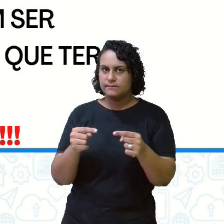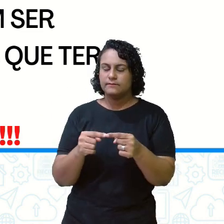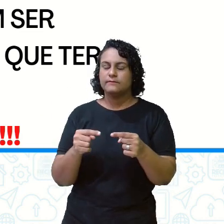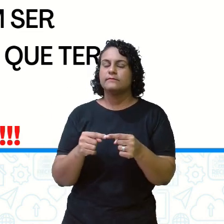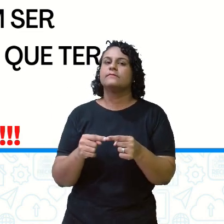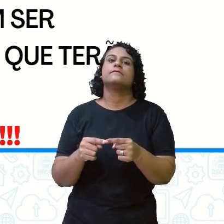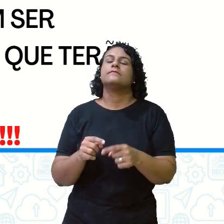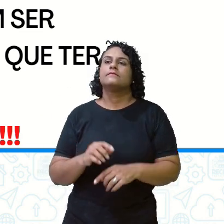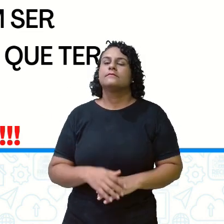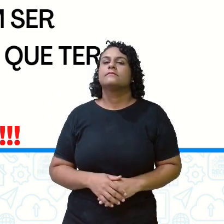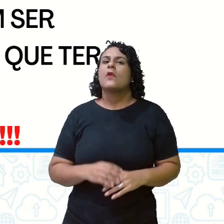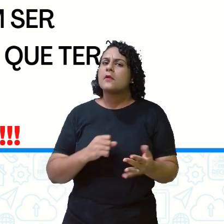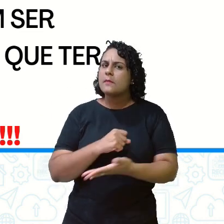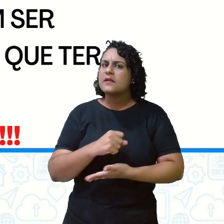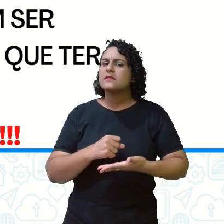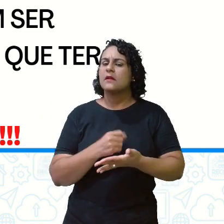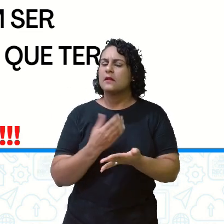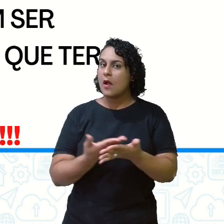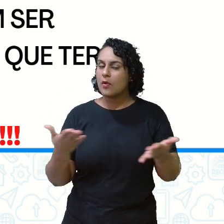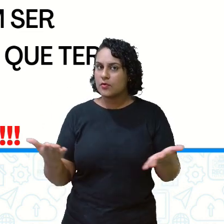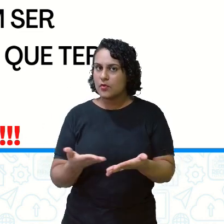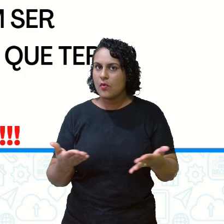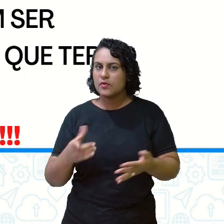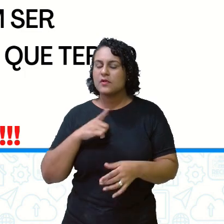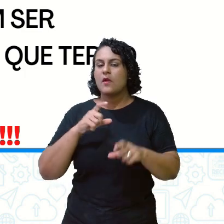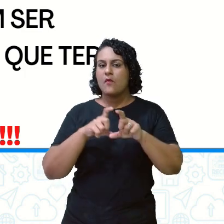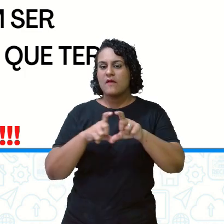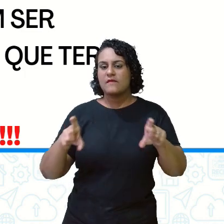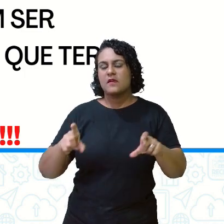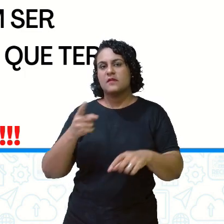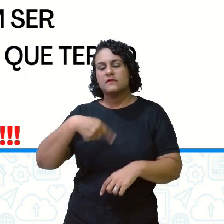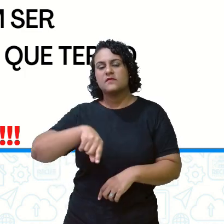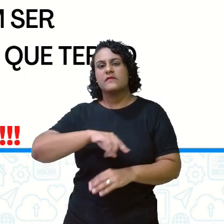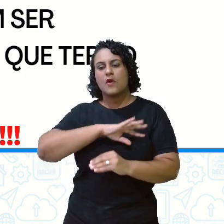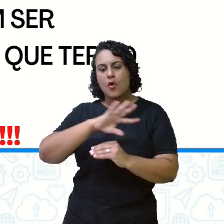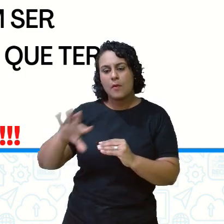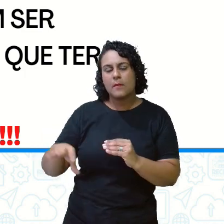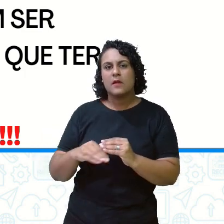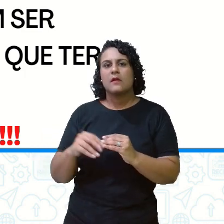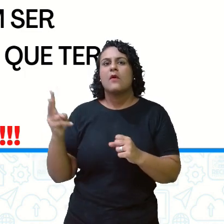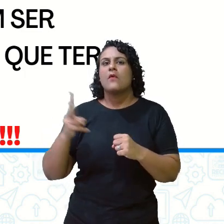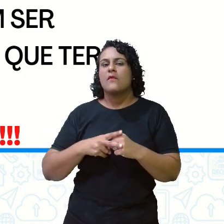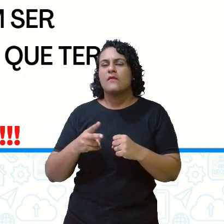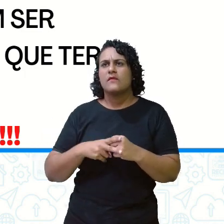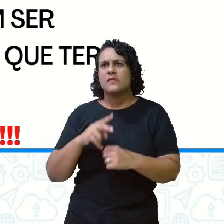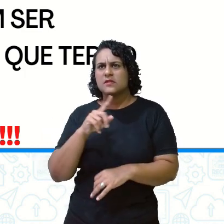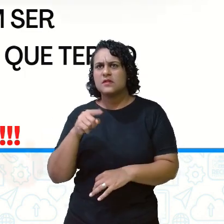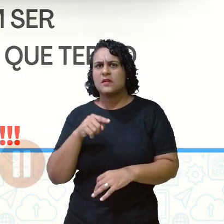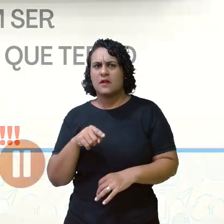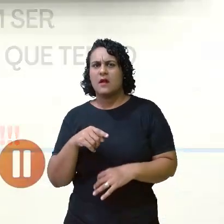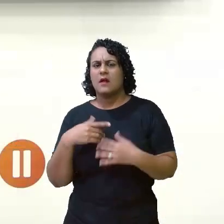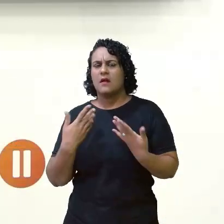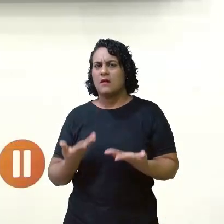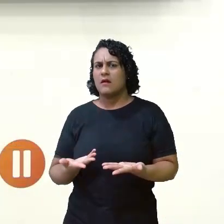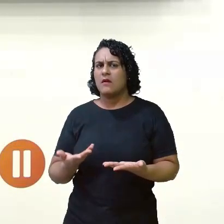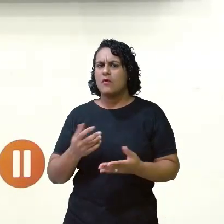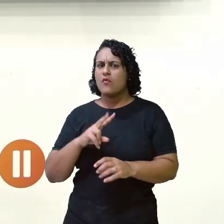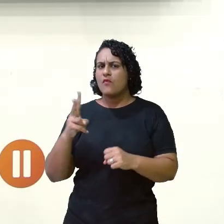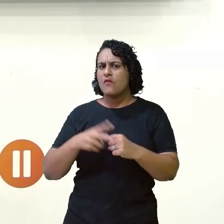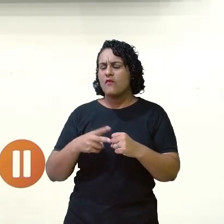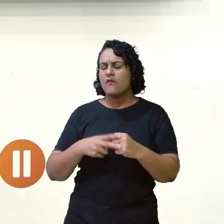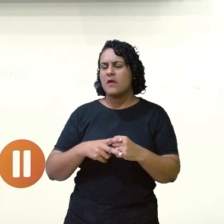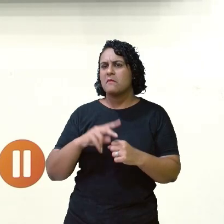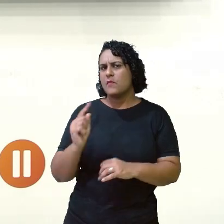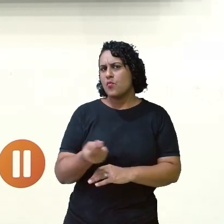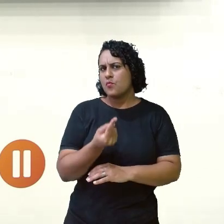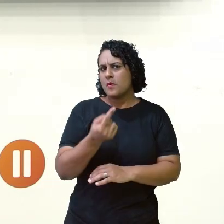aqui, tem uma frase e você vai completar essa frase com o verbo. Será que o verbo ele vai ser completado aí no